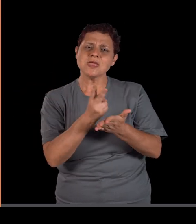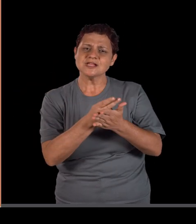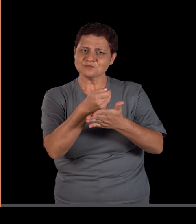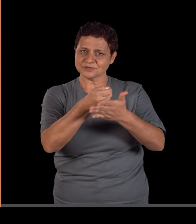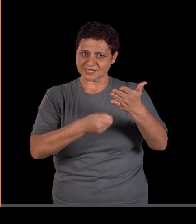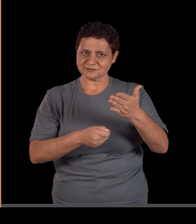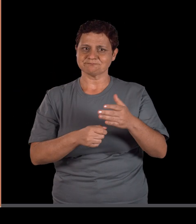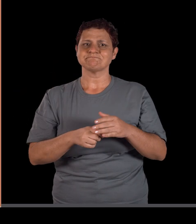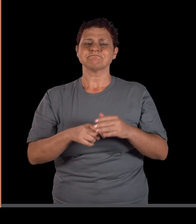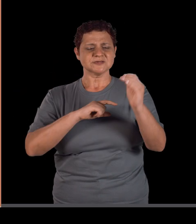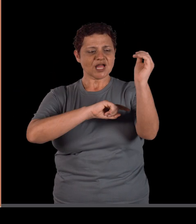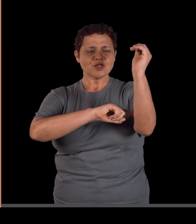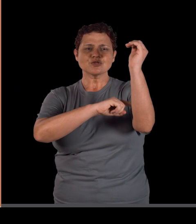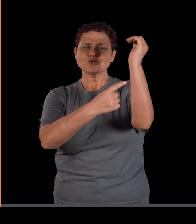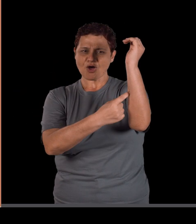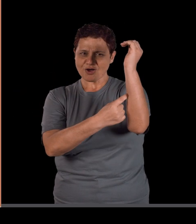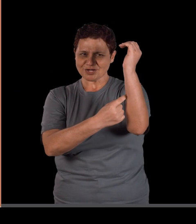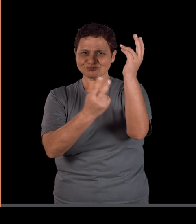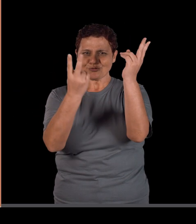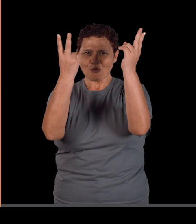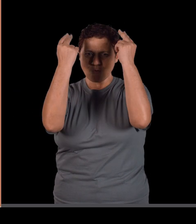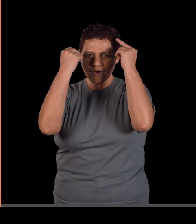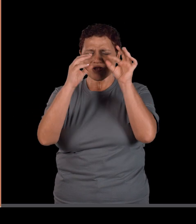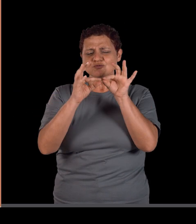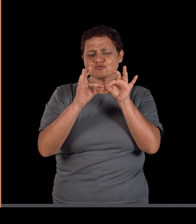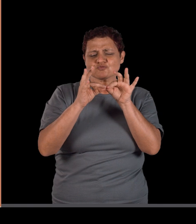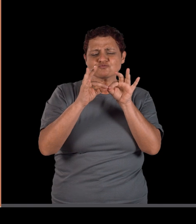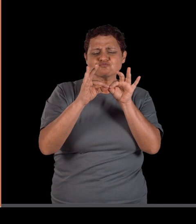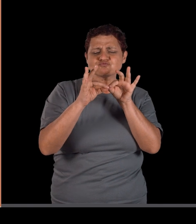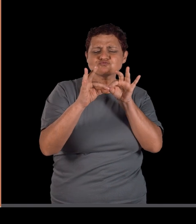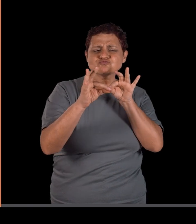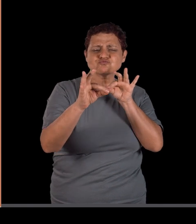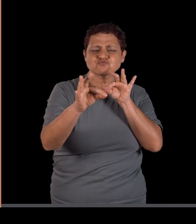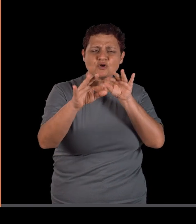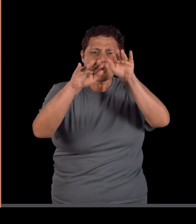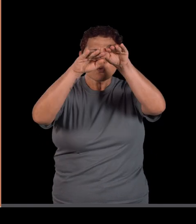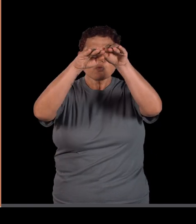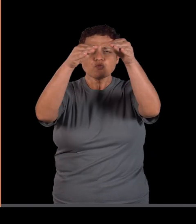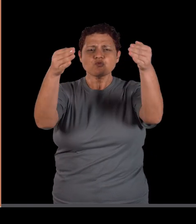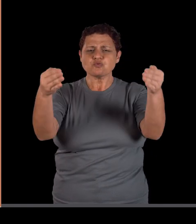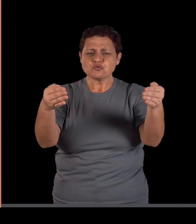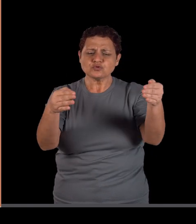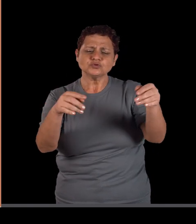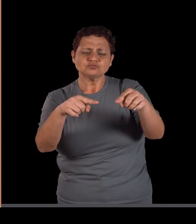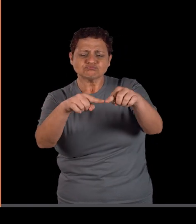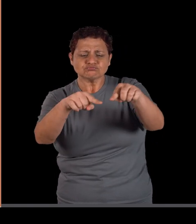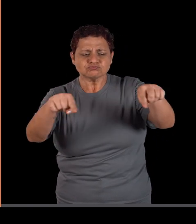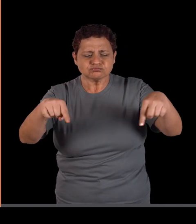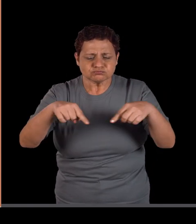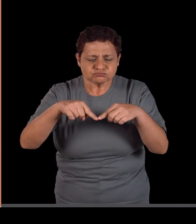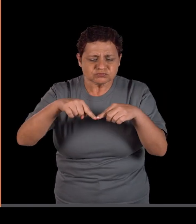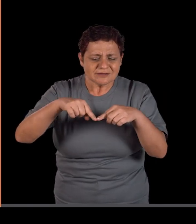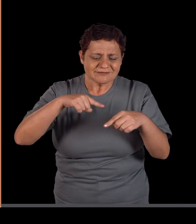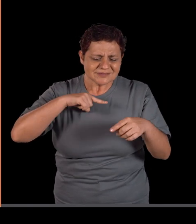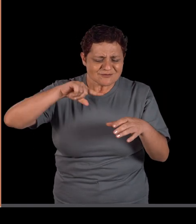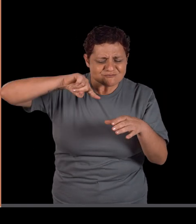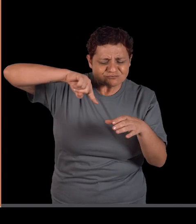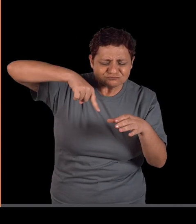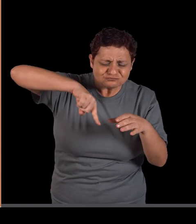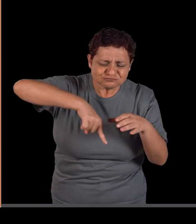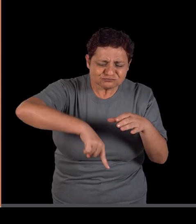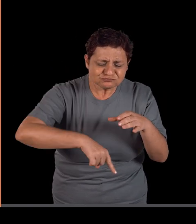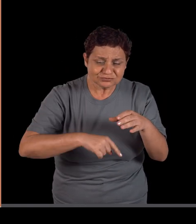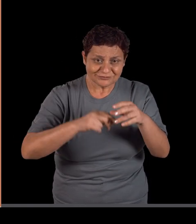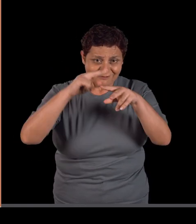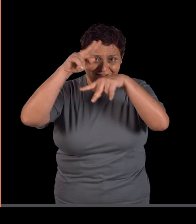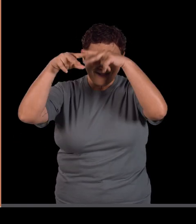texto. A toca do coelho se alongava em linha reta como um túnel e de repente abria-se numa fossa. Tão de repente